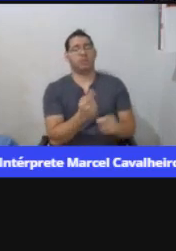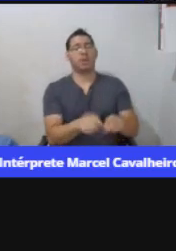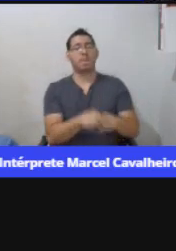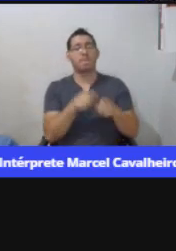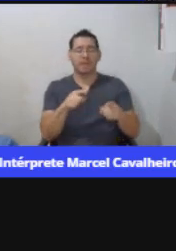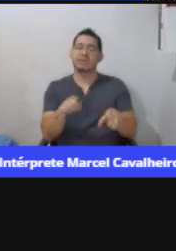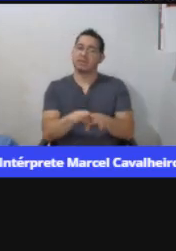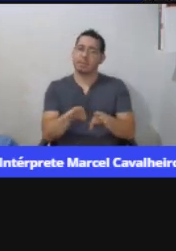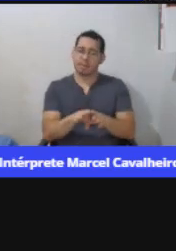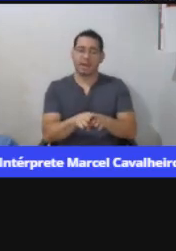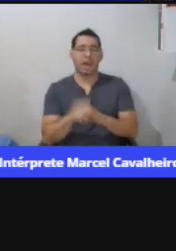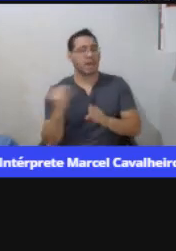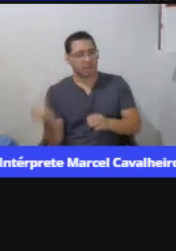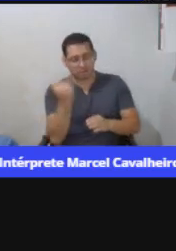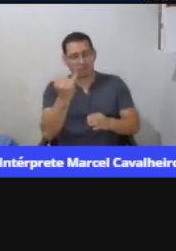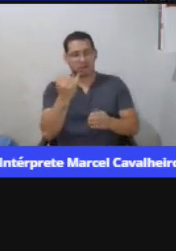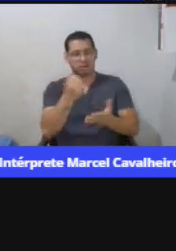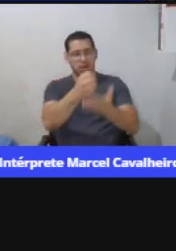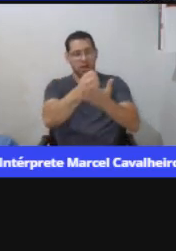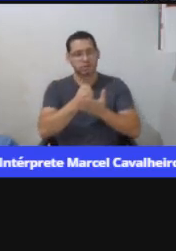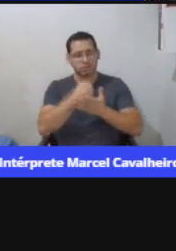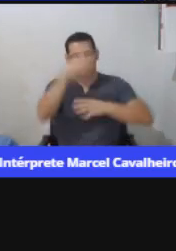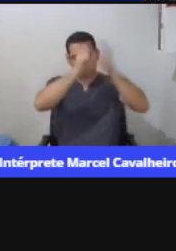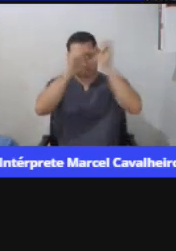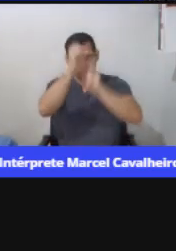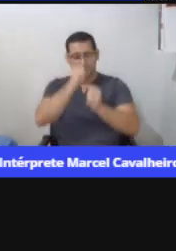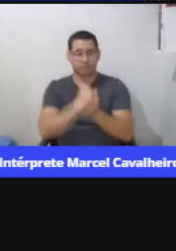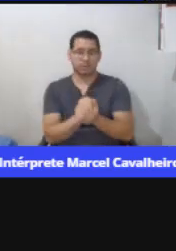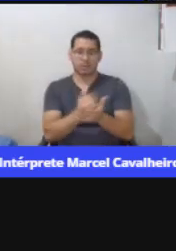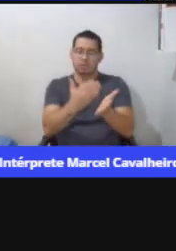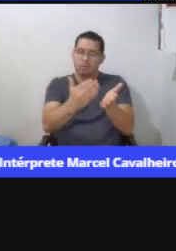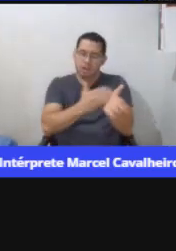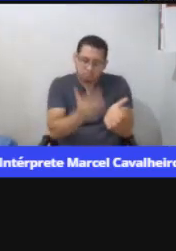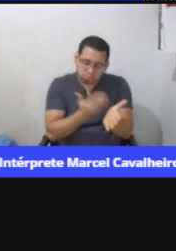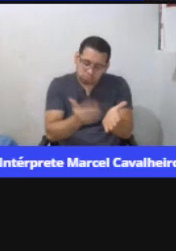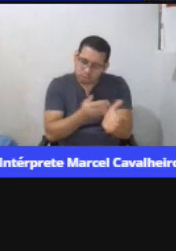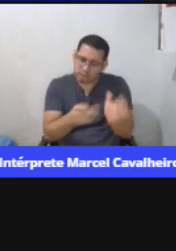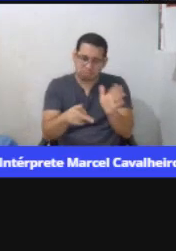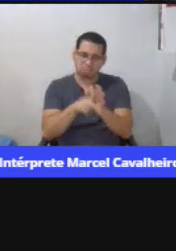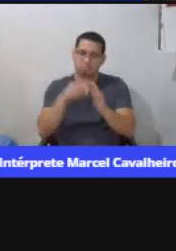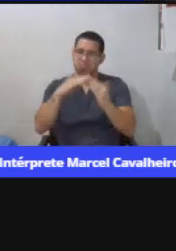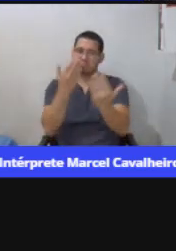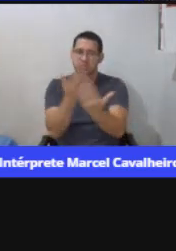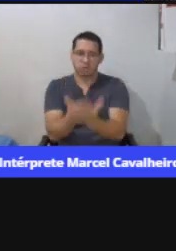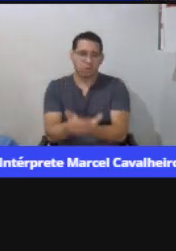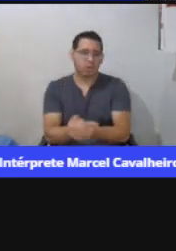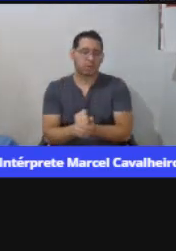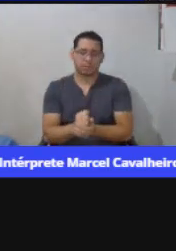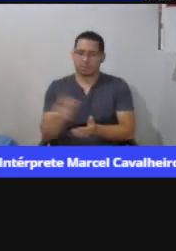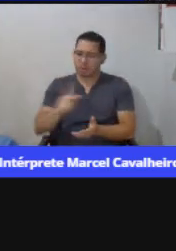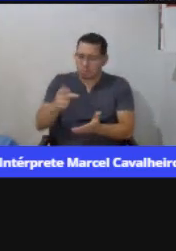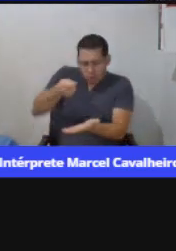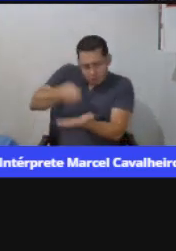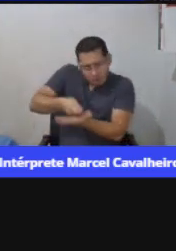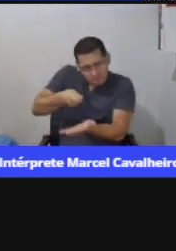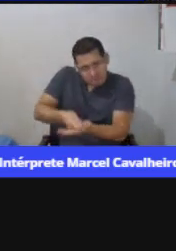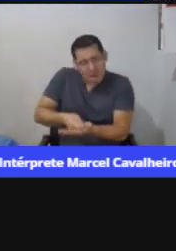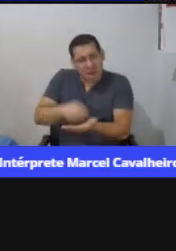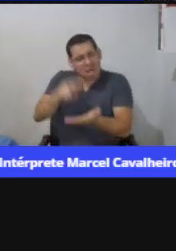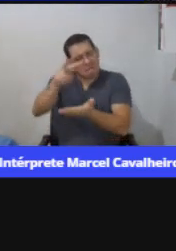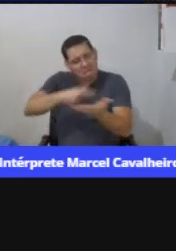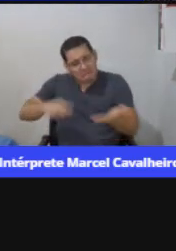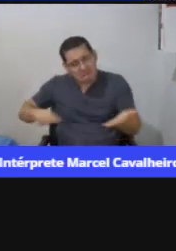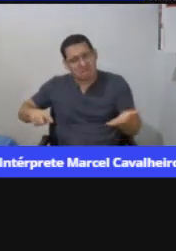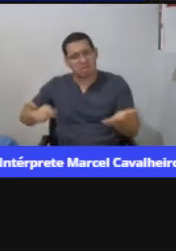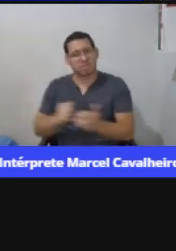de ensino-aprendizagem. Os cadernos escolares, o professor cobrar, leitura. Por que eu não